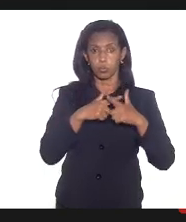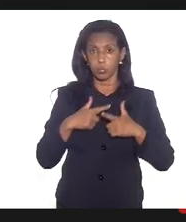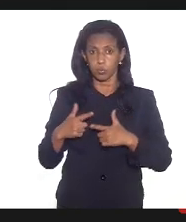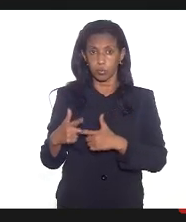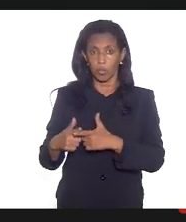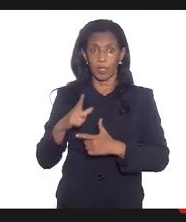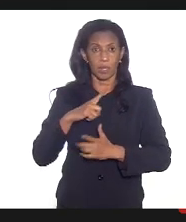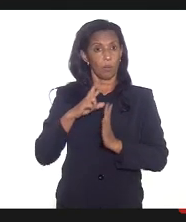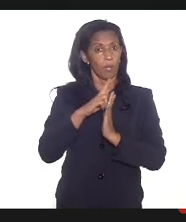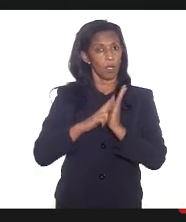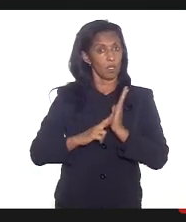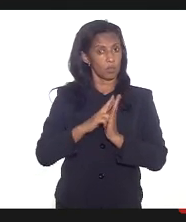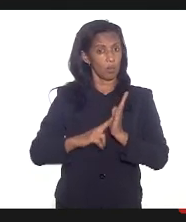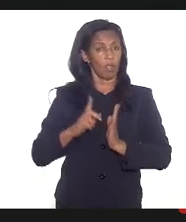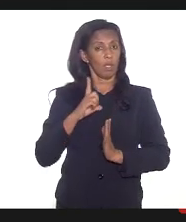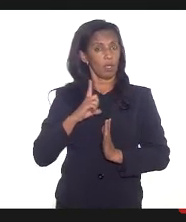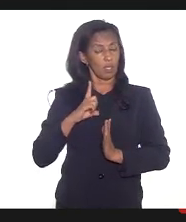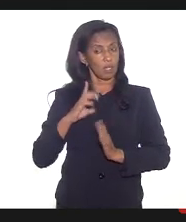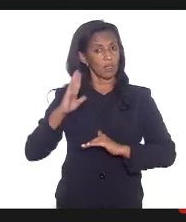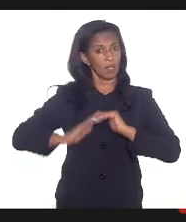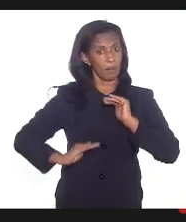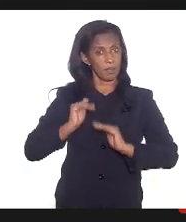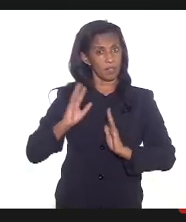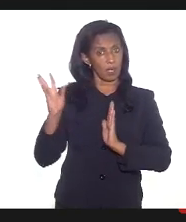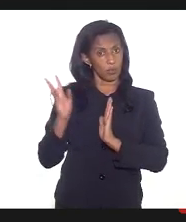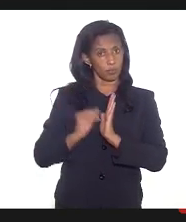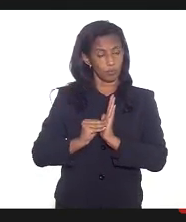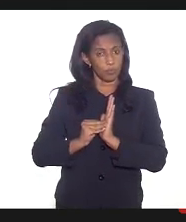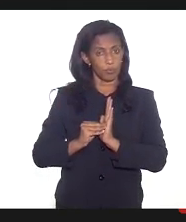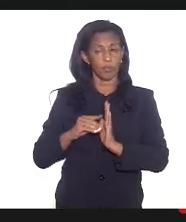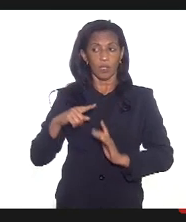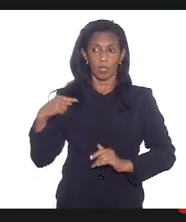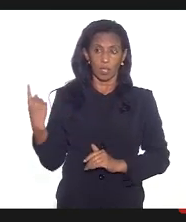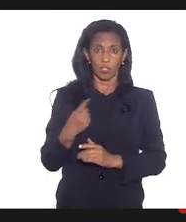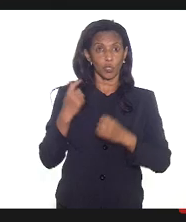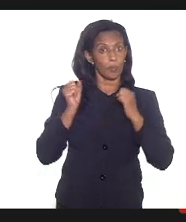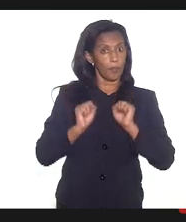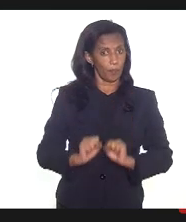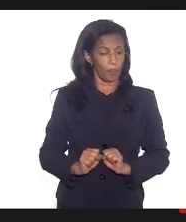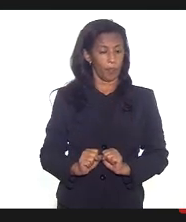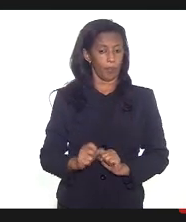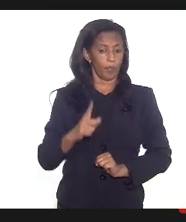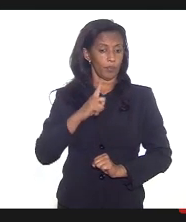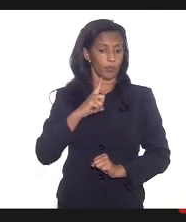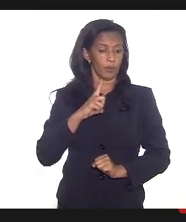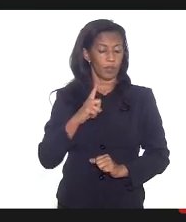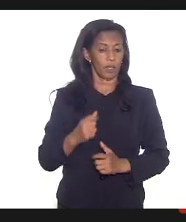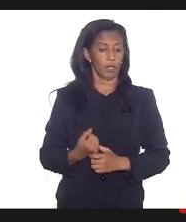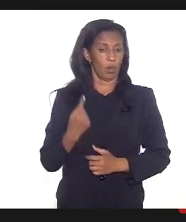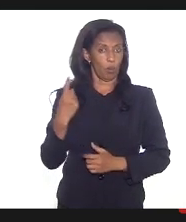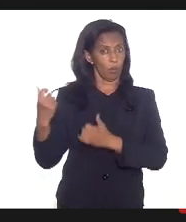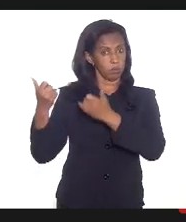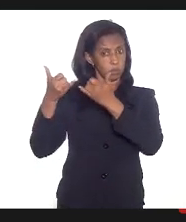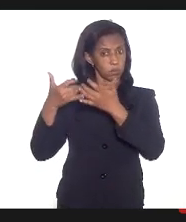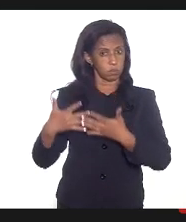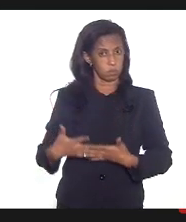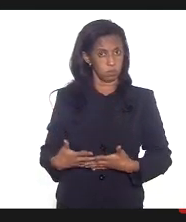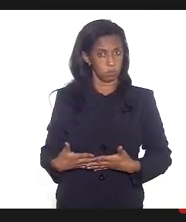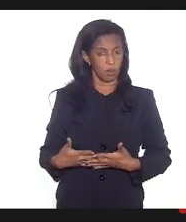e ter uma resolução que tem essa a cidade em que a gente possa é uma definição